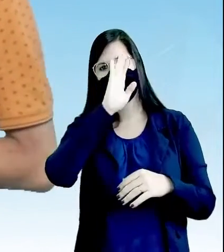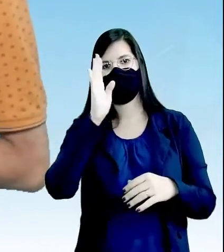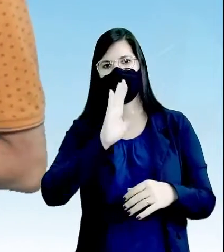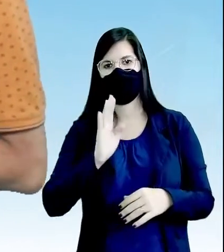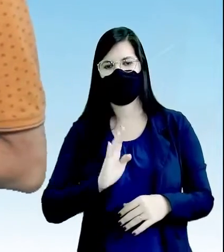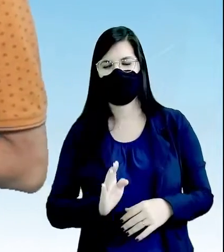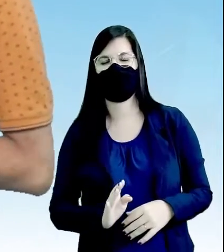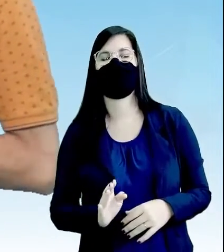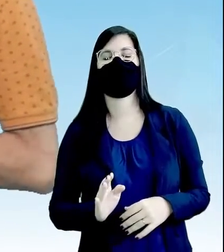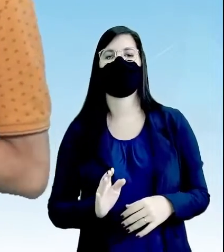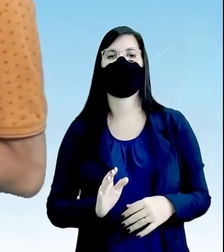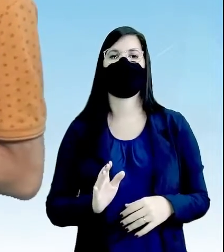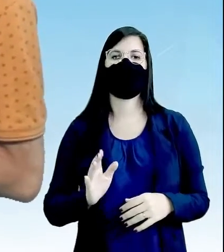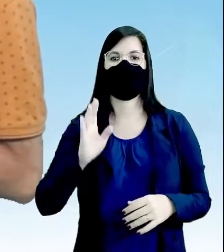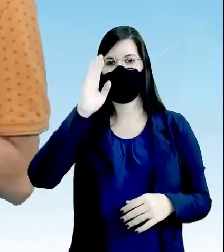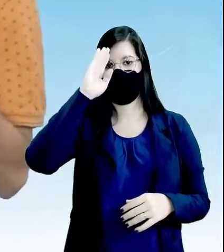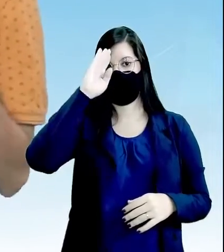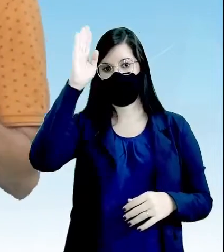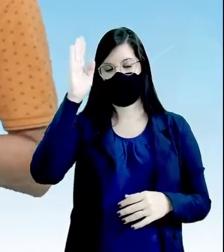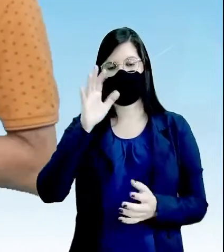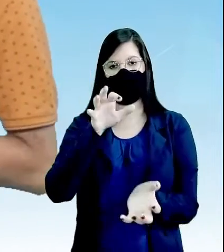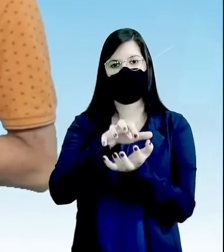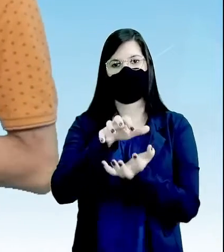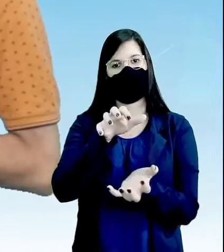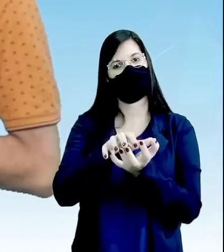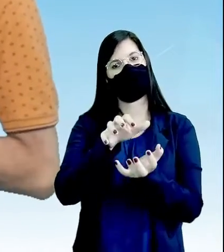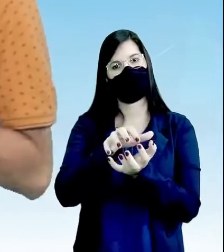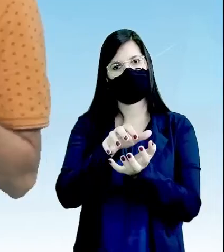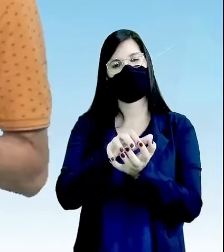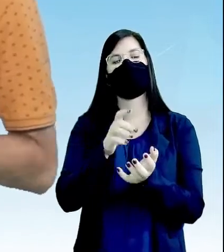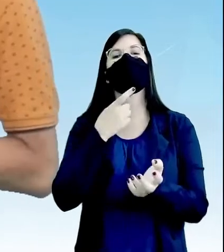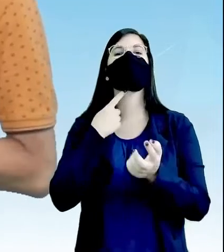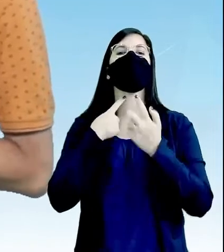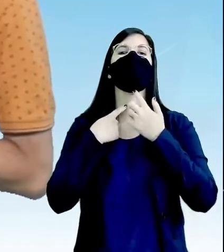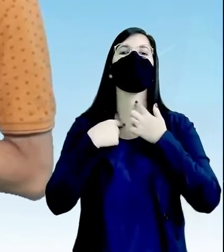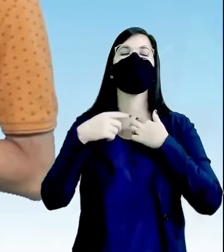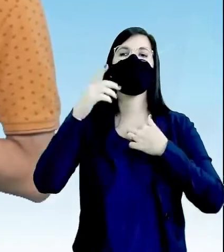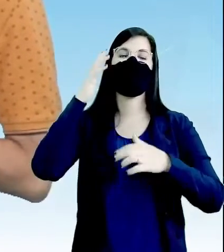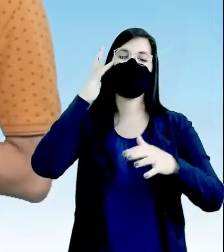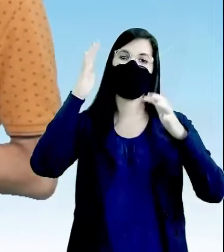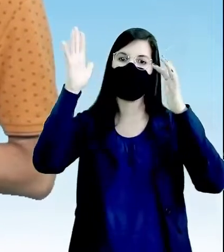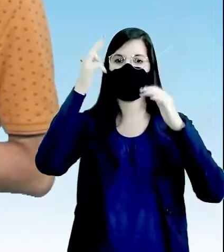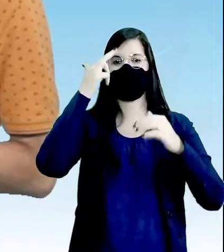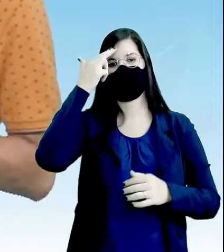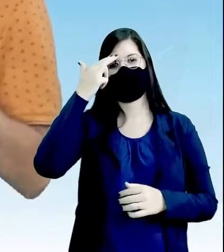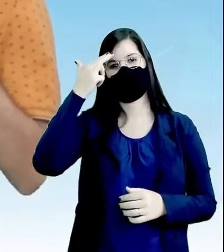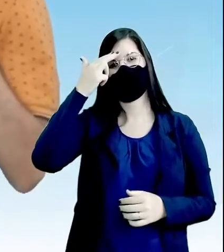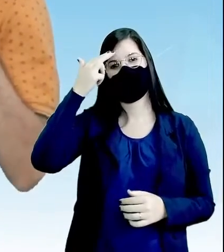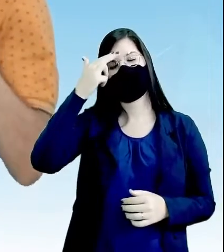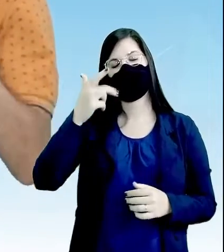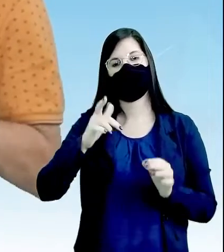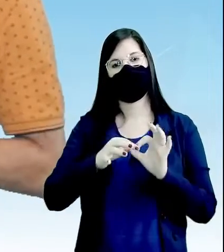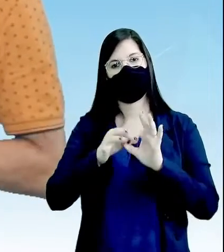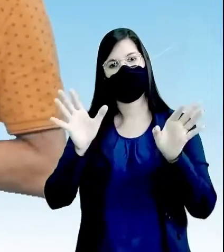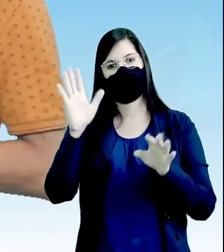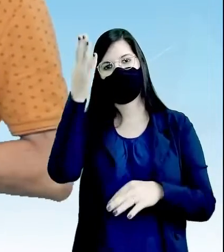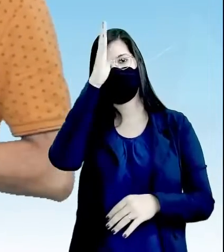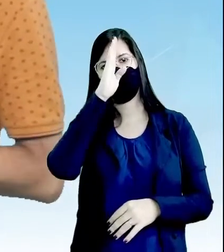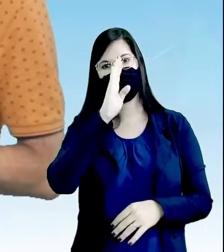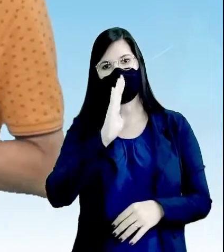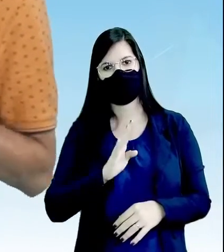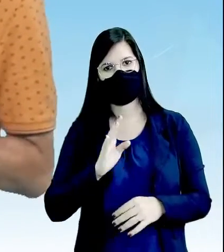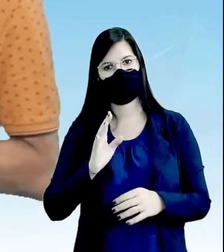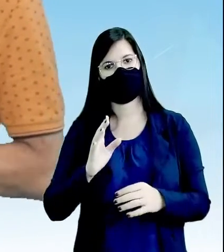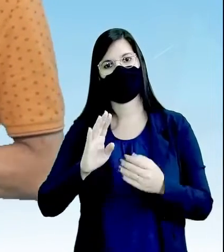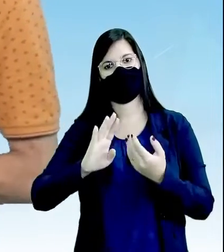ainda de Pernambuco, porque ele desejava, o seu sonho era a liberdade do Brasil em relação a